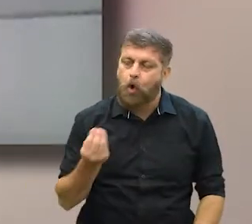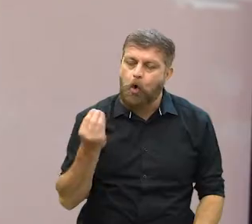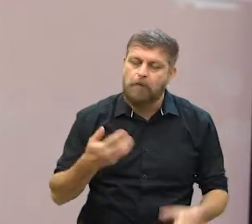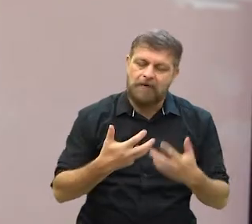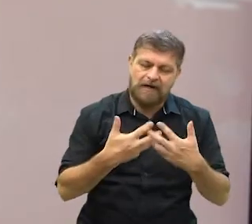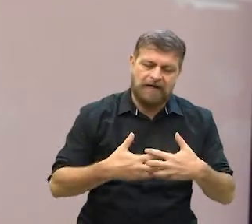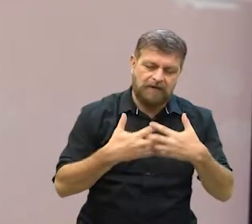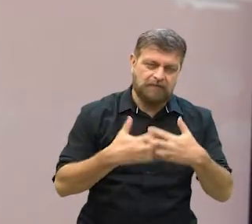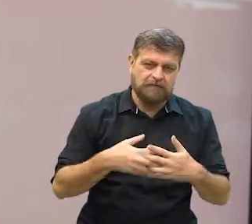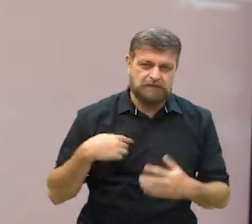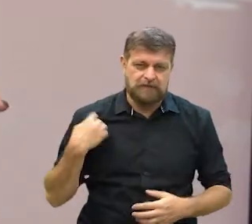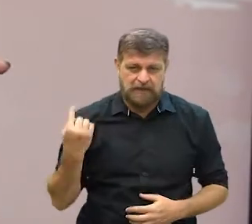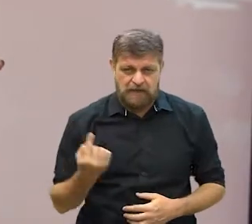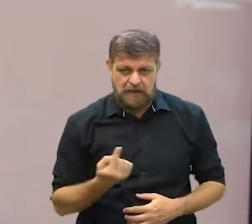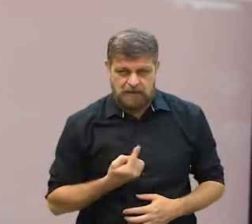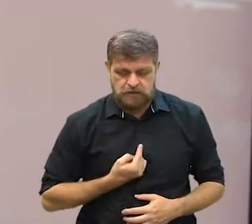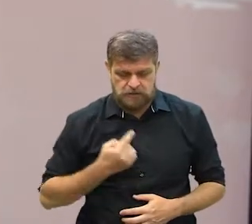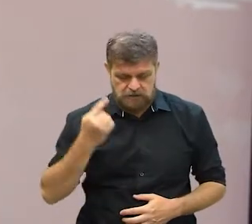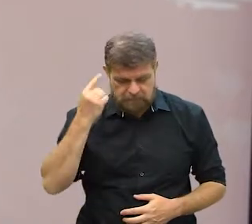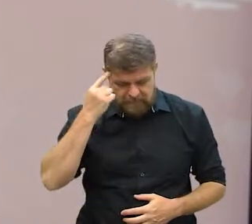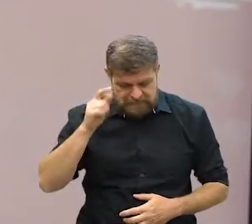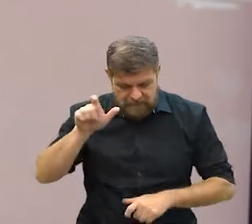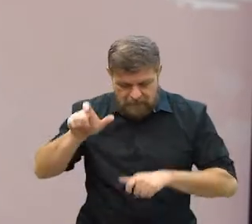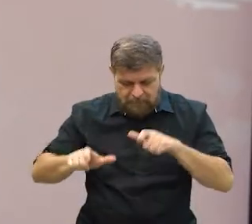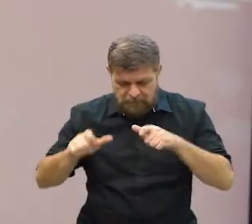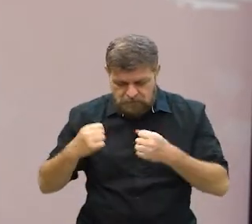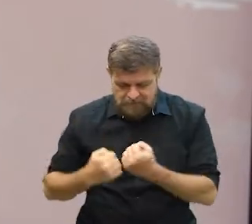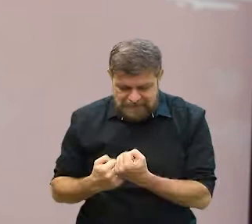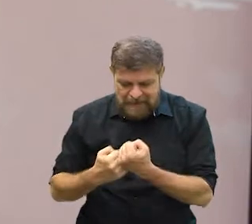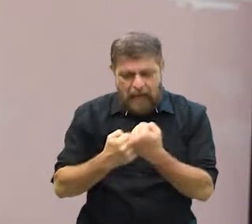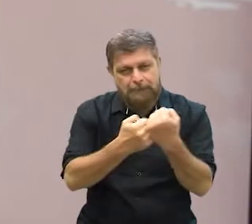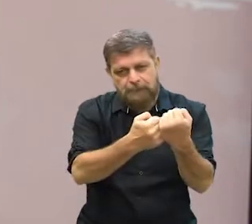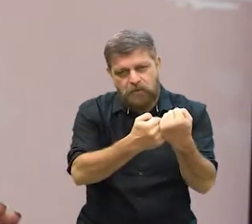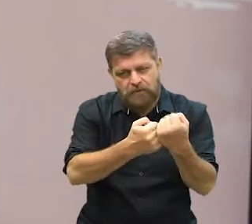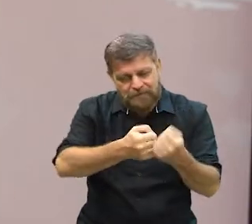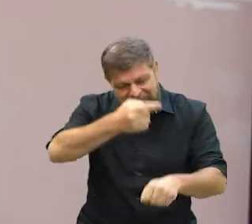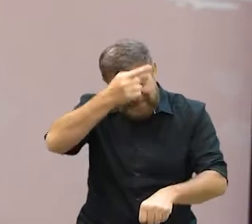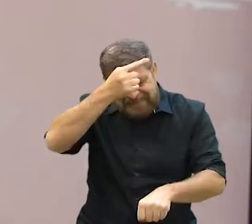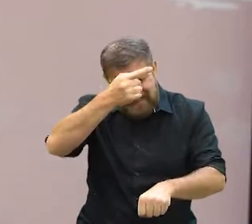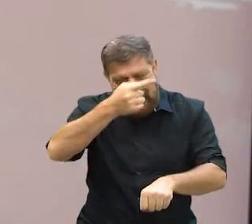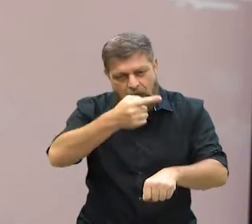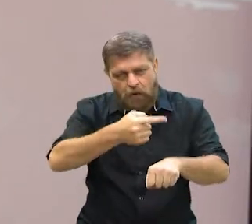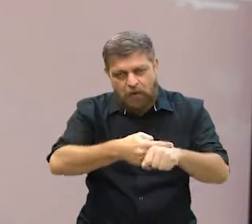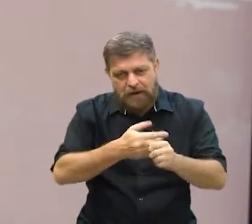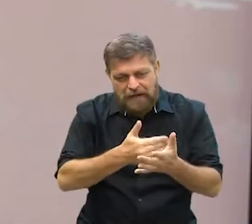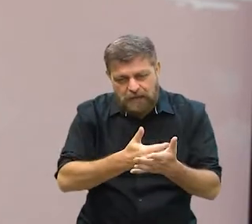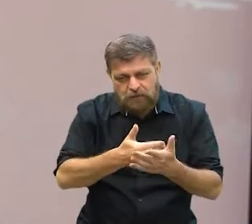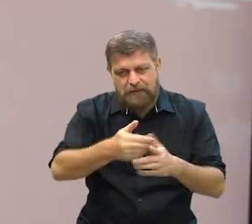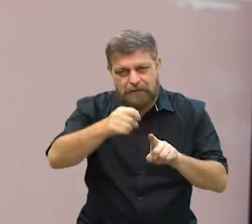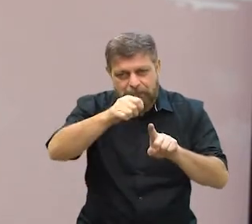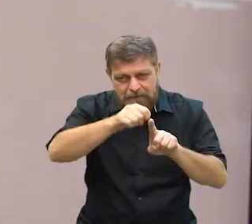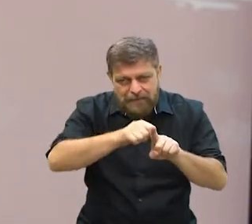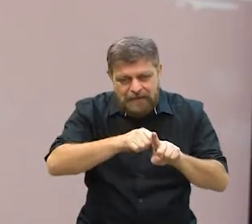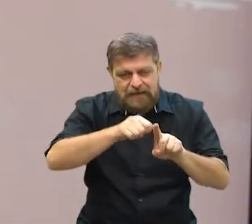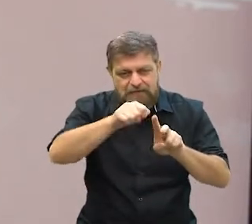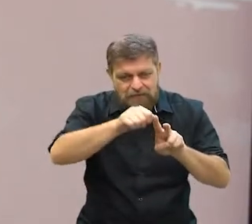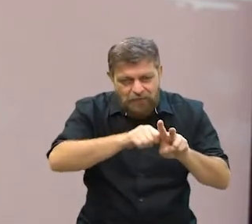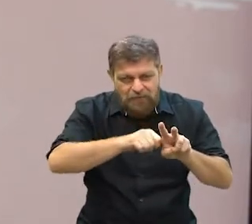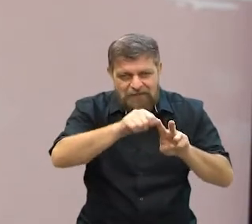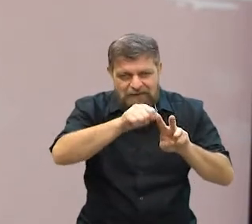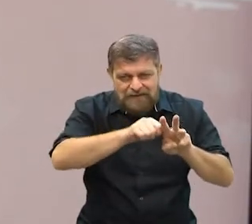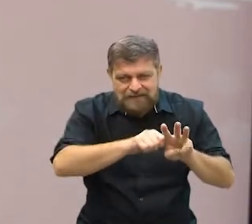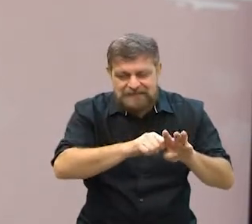estresse. E Tânia, como que funciona? Para a amamentação, a gente fala muito de uma rede de apoio.